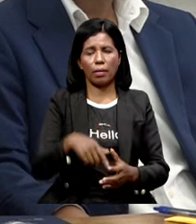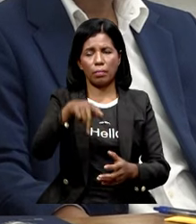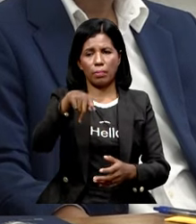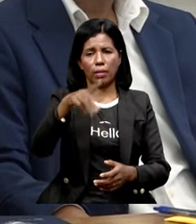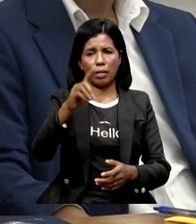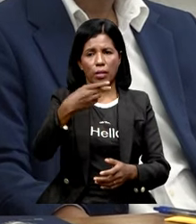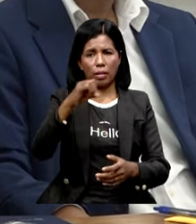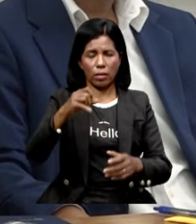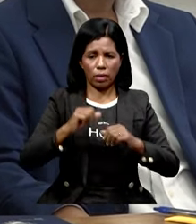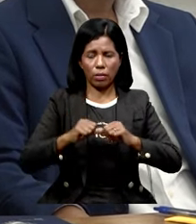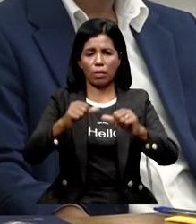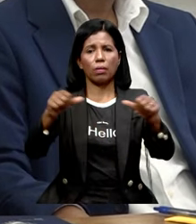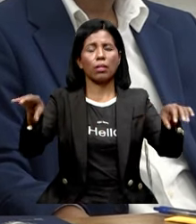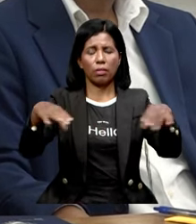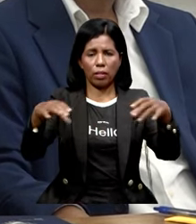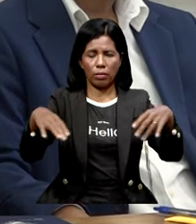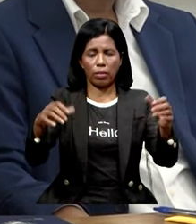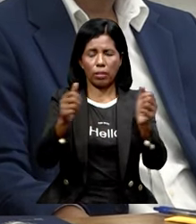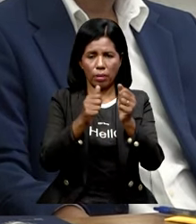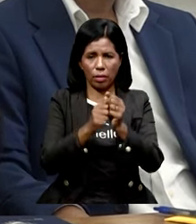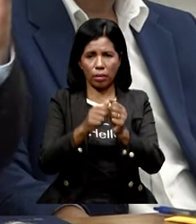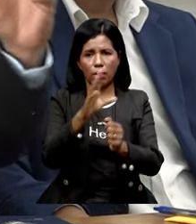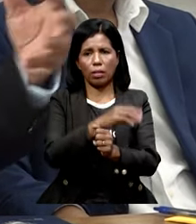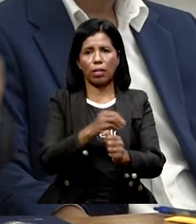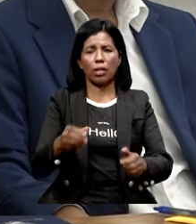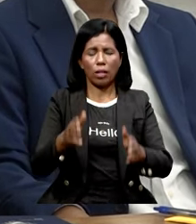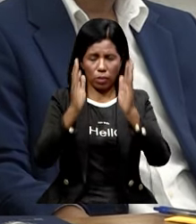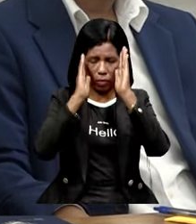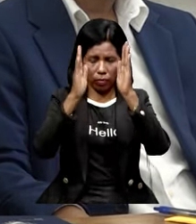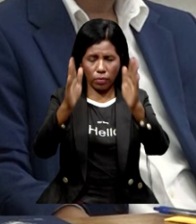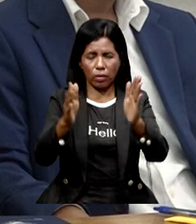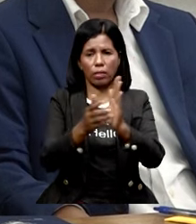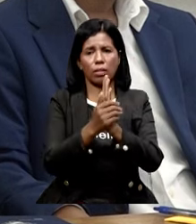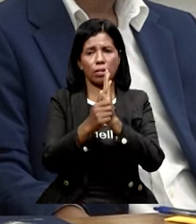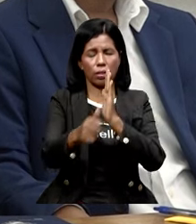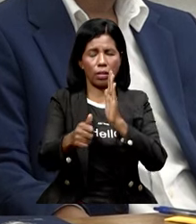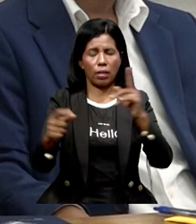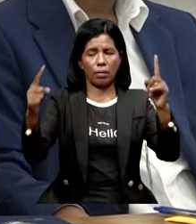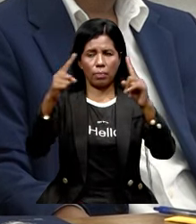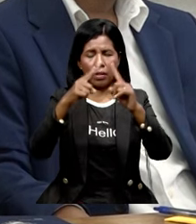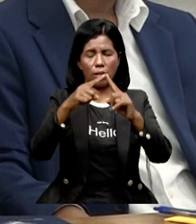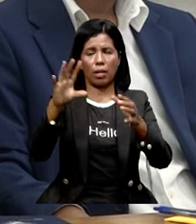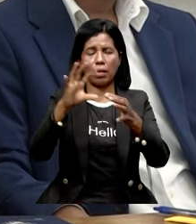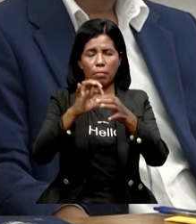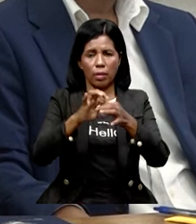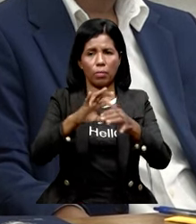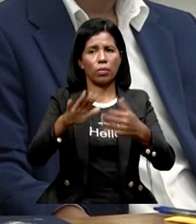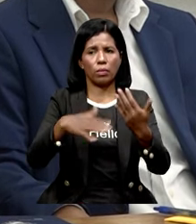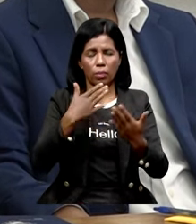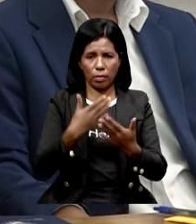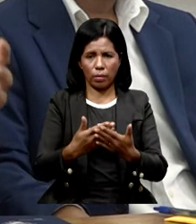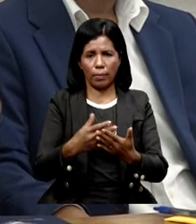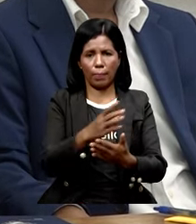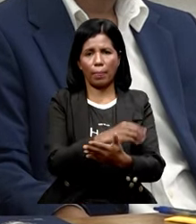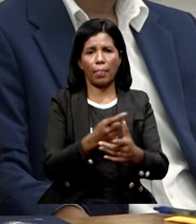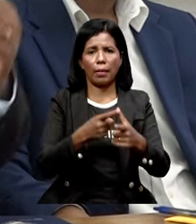se continua serviço muito com comando geral ato fo capacitação ba nini membro sira. Ato